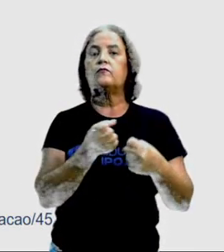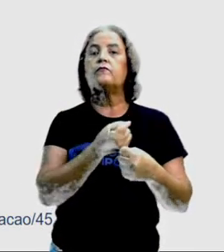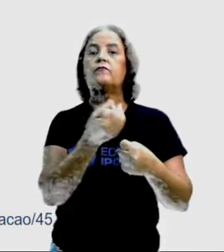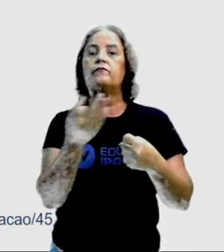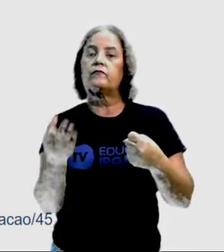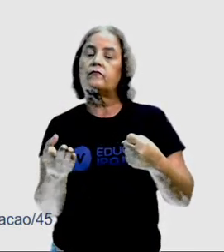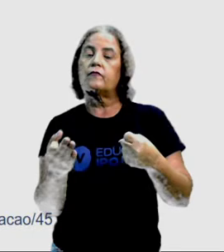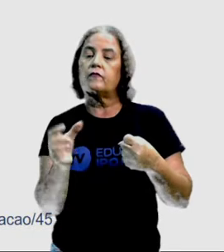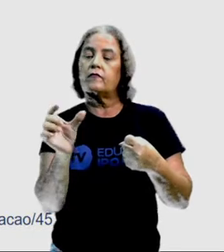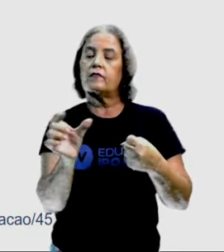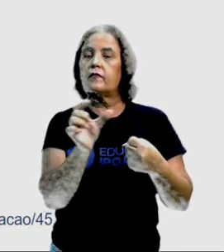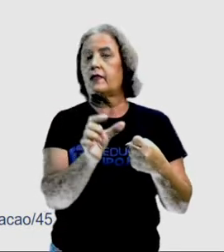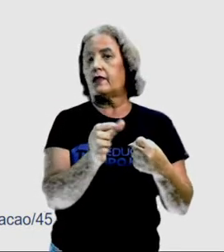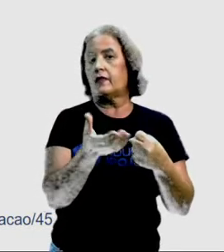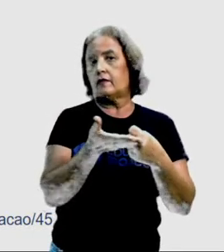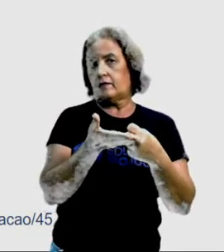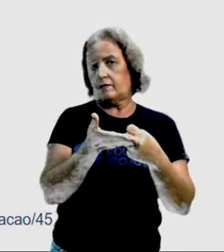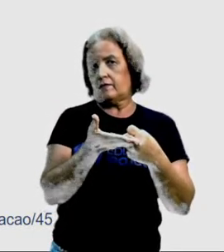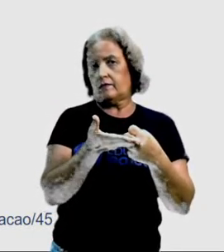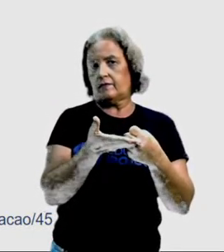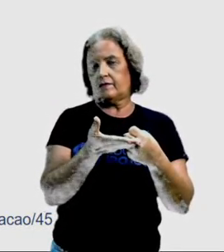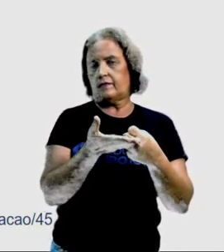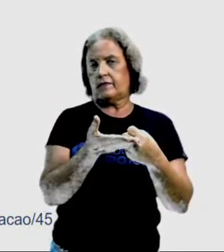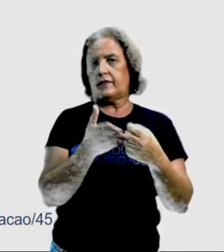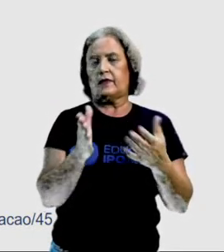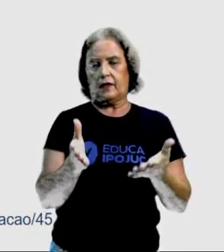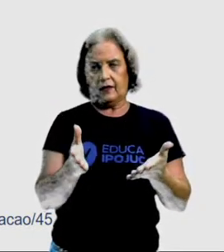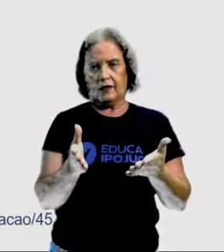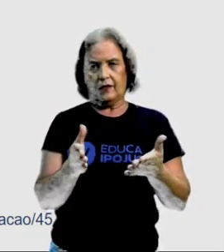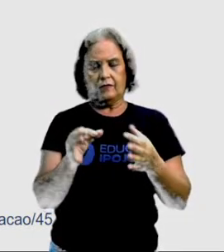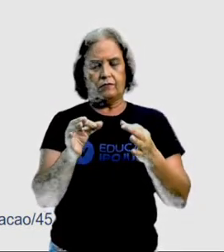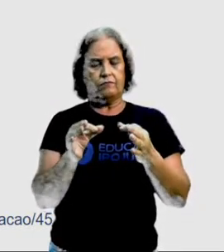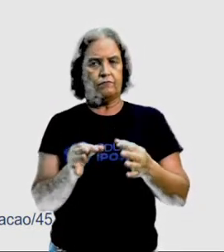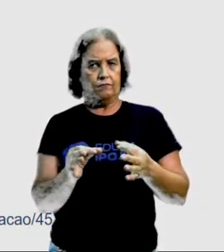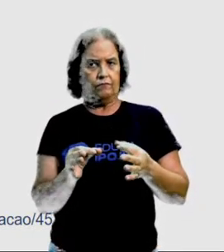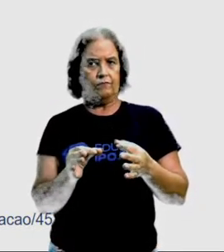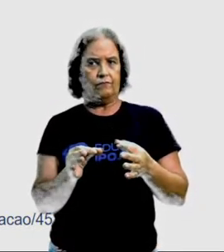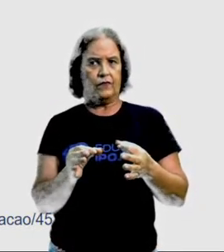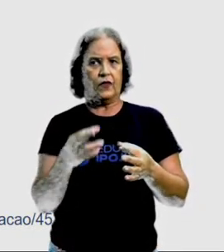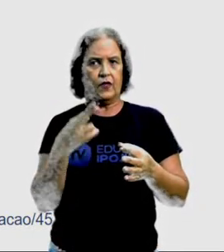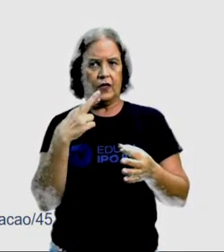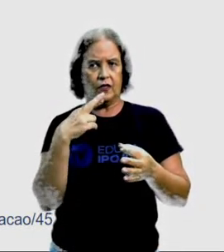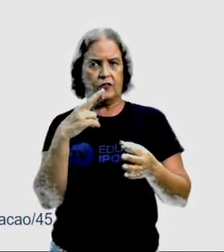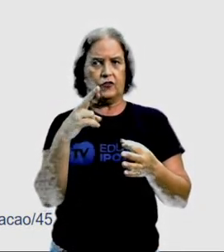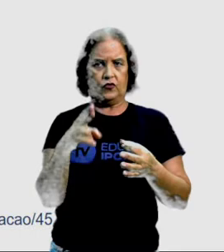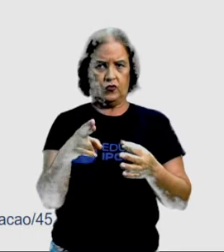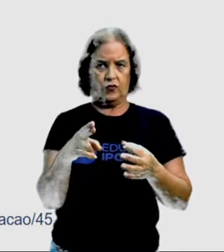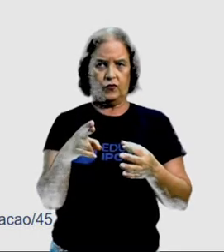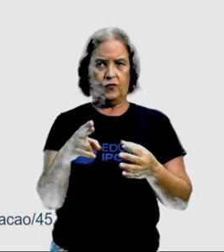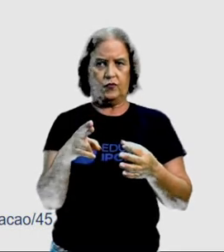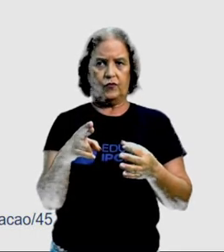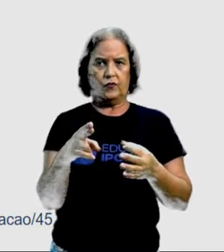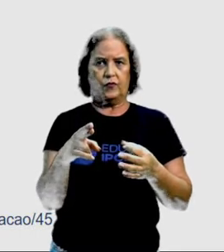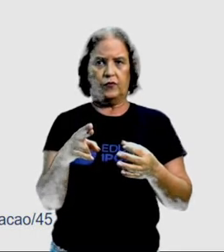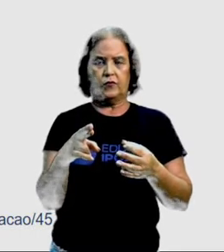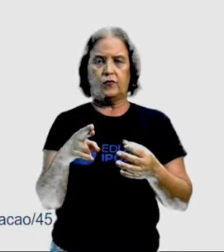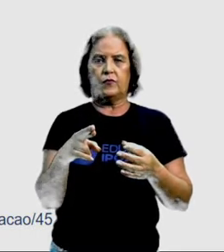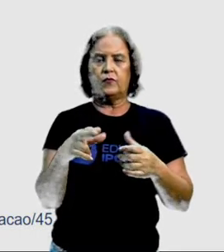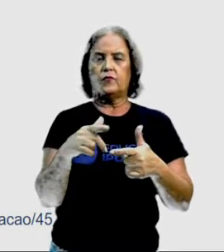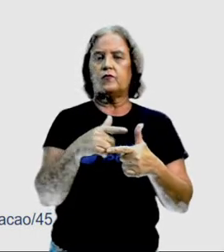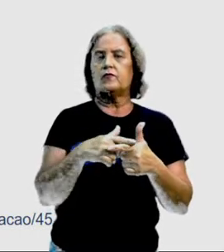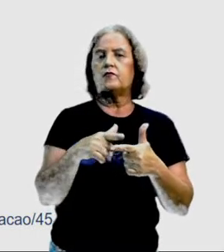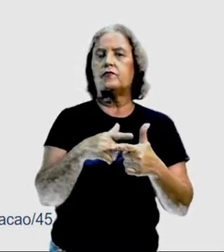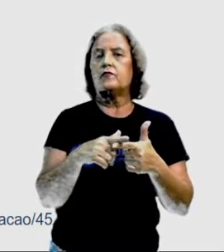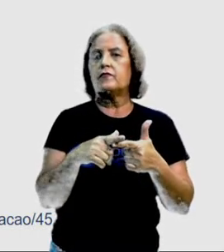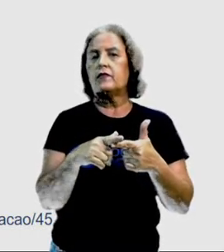que ficará em cada copo? É óbvio, muito claramente aí, que a resposta dessa situação problema no processo de